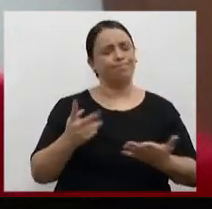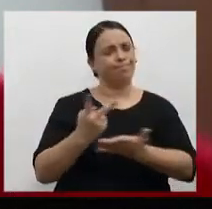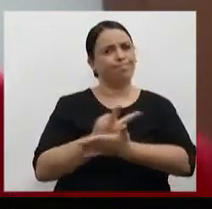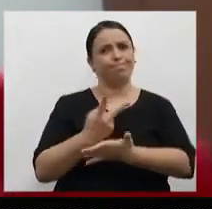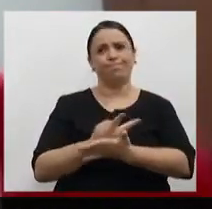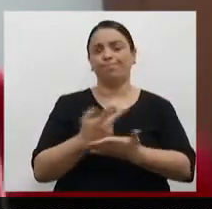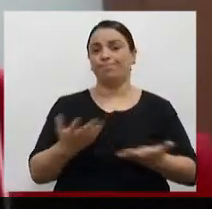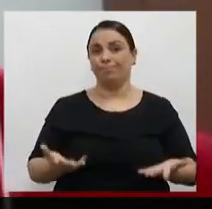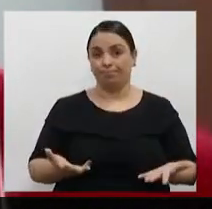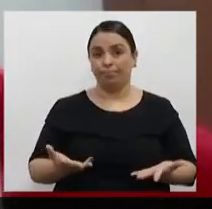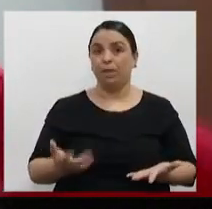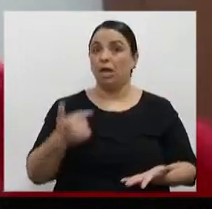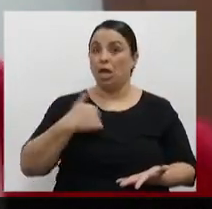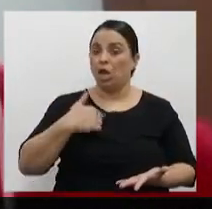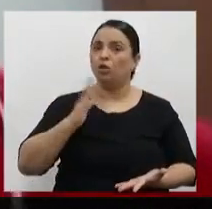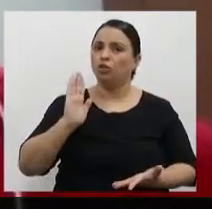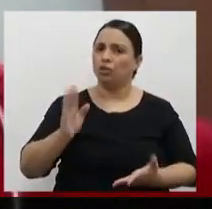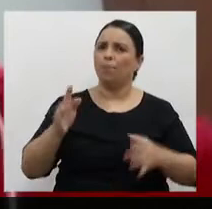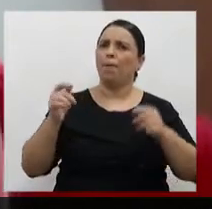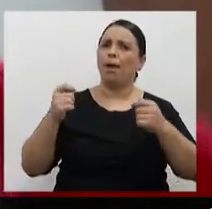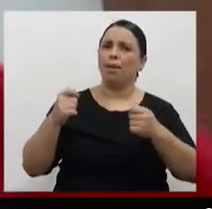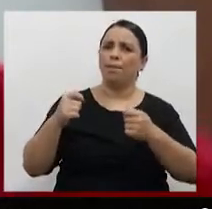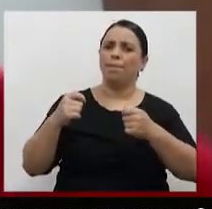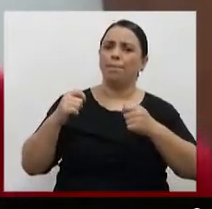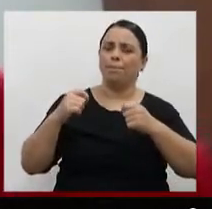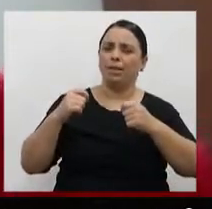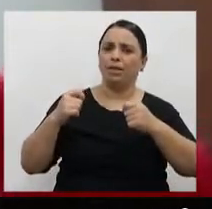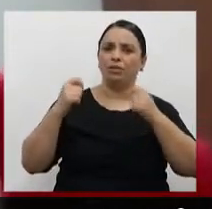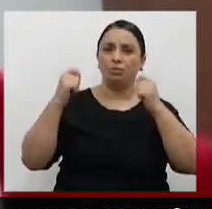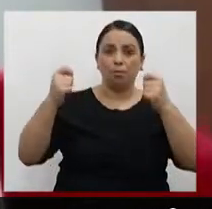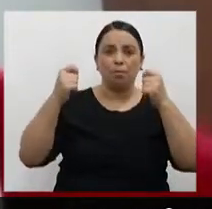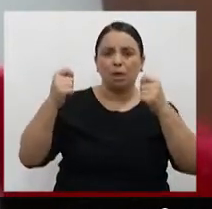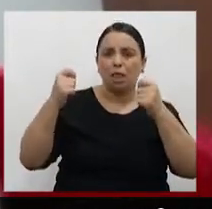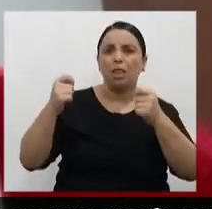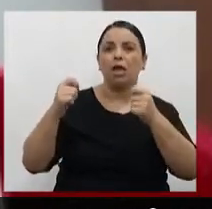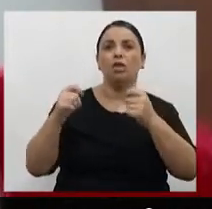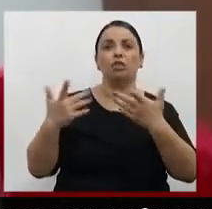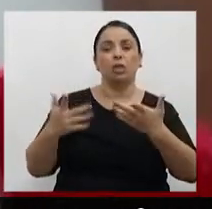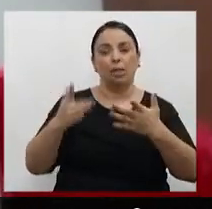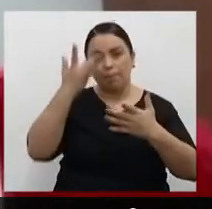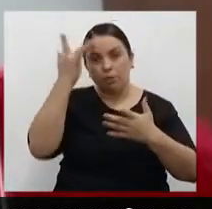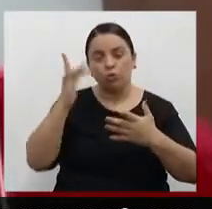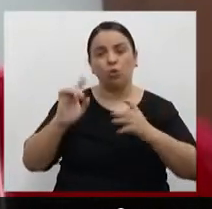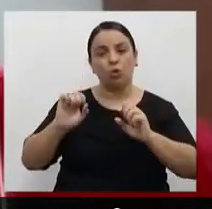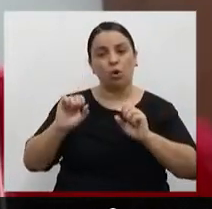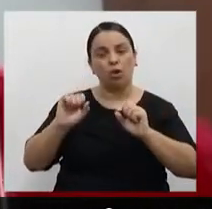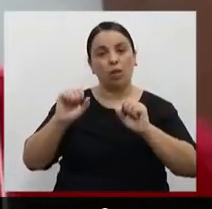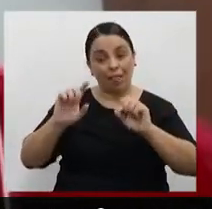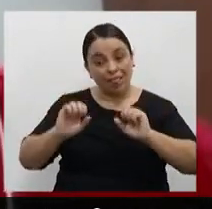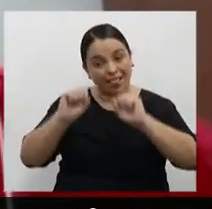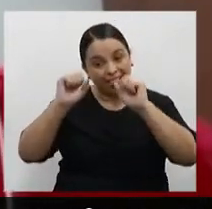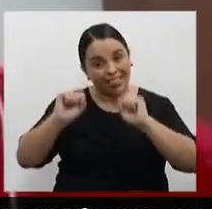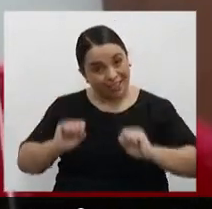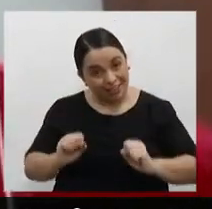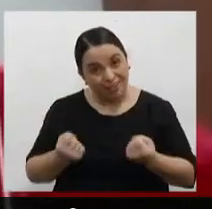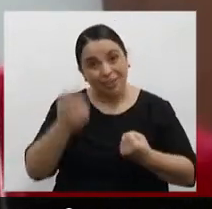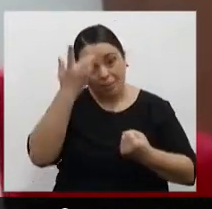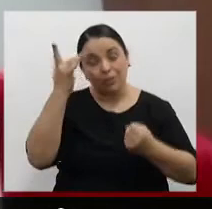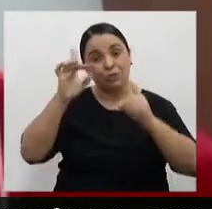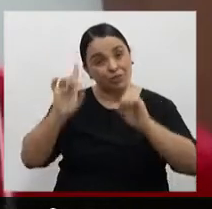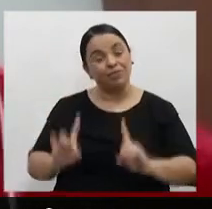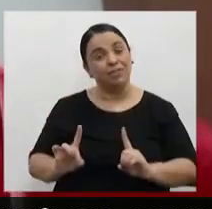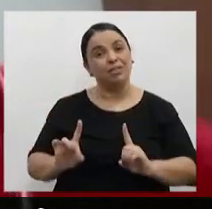eu me coloco como militante desde que eu nasci, porque eu nasci com a deficiência. Então, a gente batalha no sentido